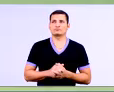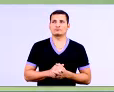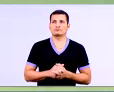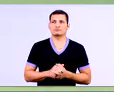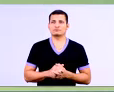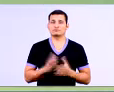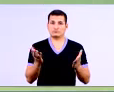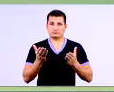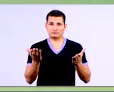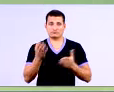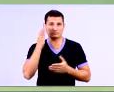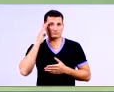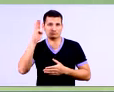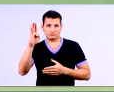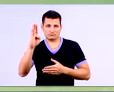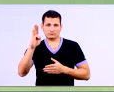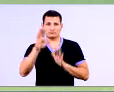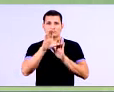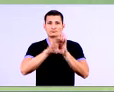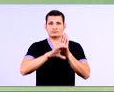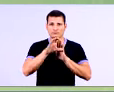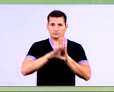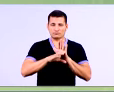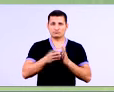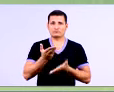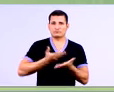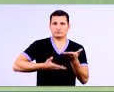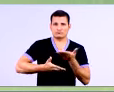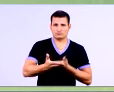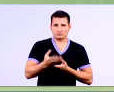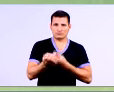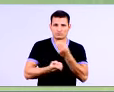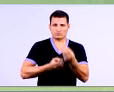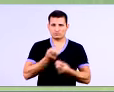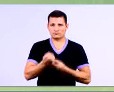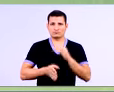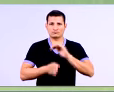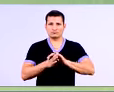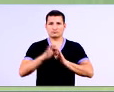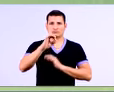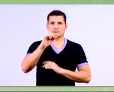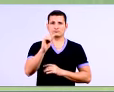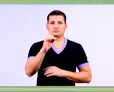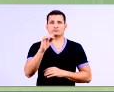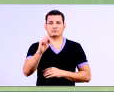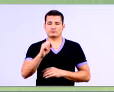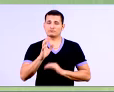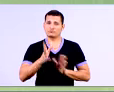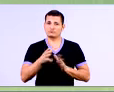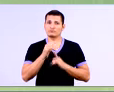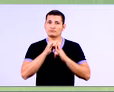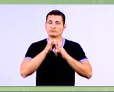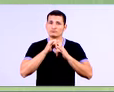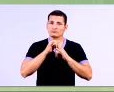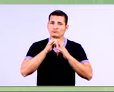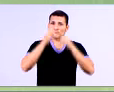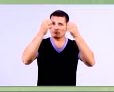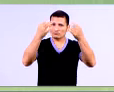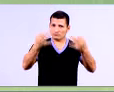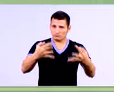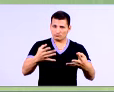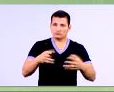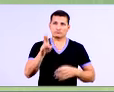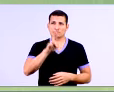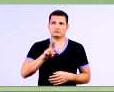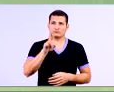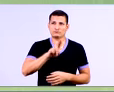Vamos aqui ao principal conceito relacionado à entrada de dados. Como eu disse para vocês, usaremos muito o input e